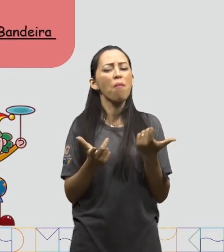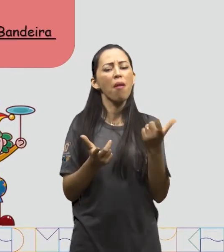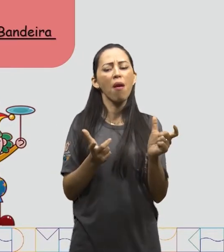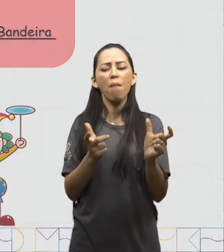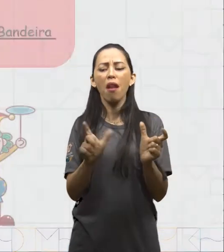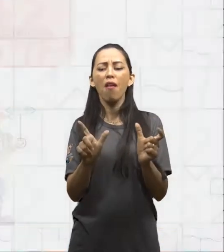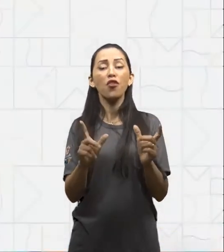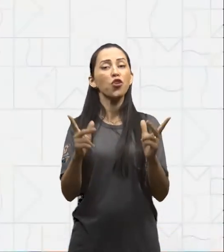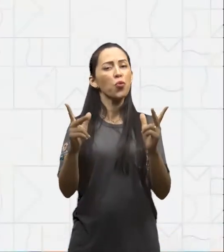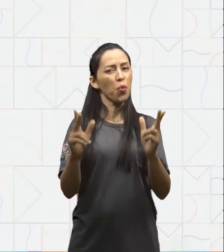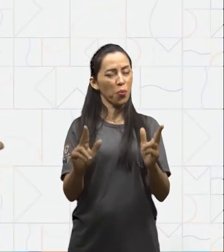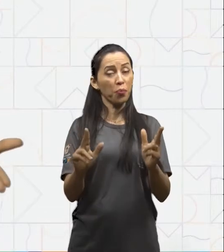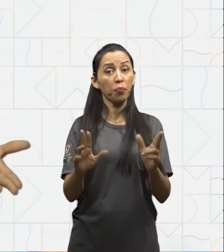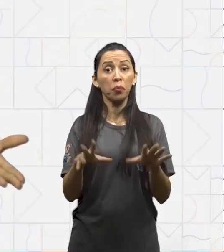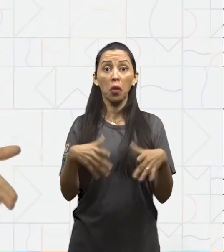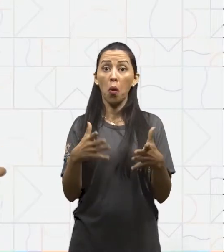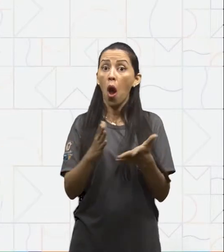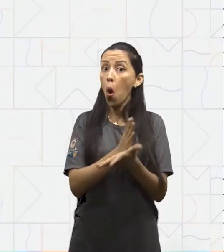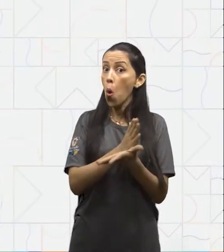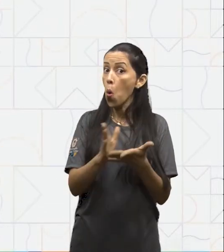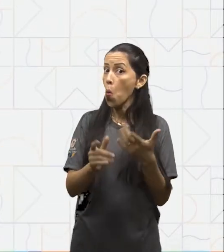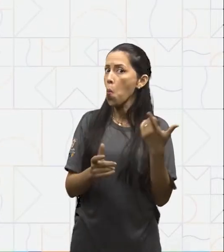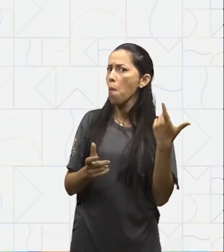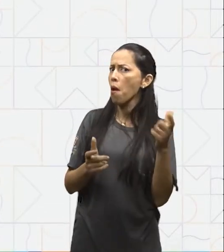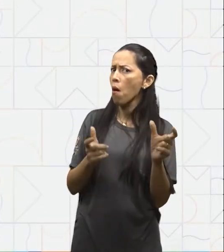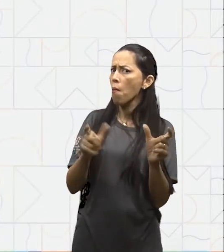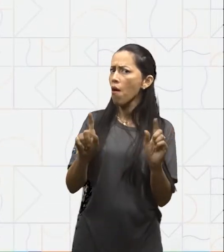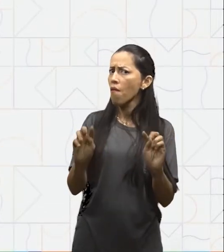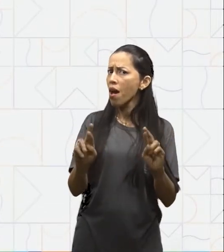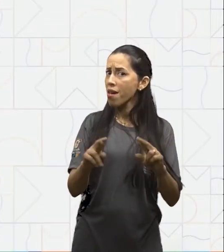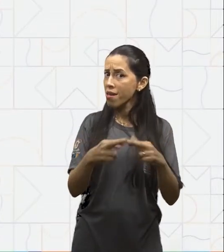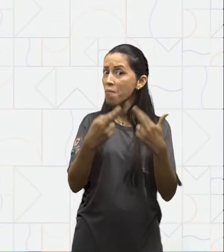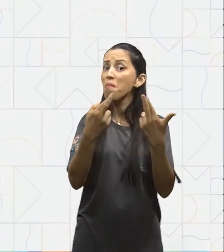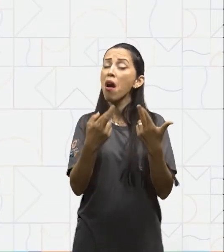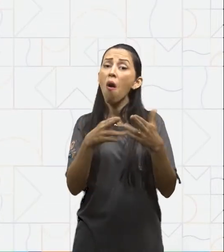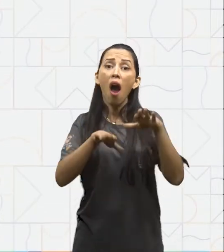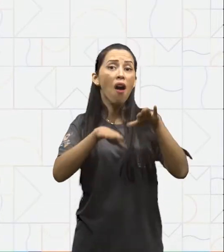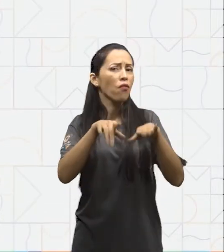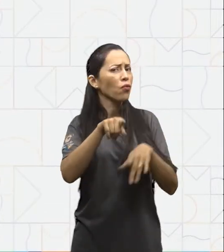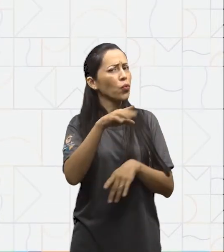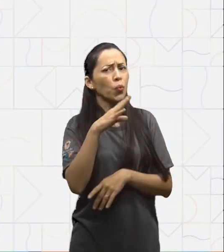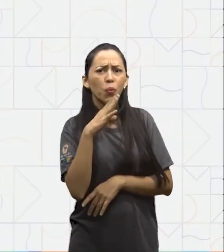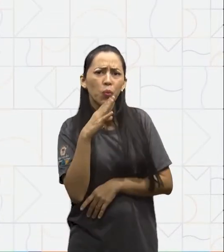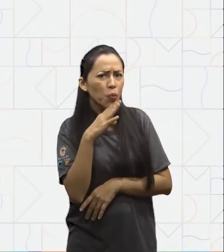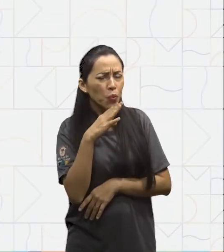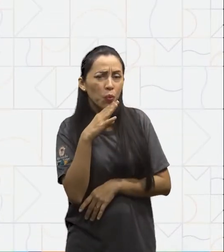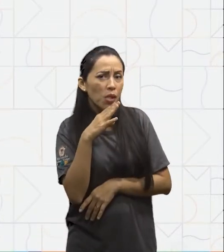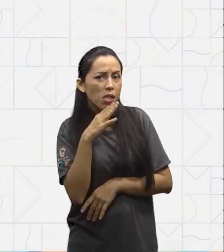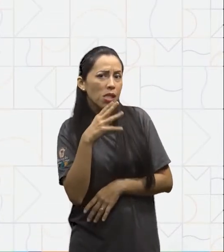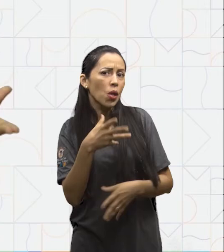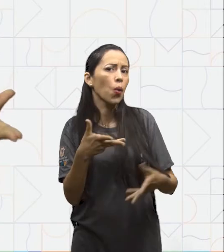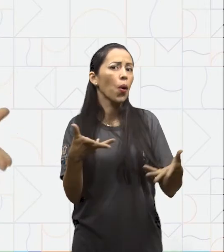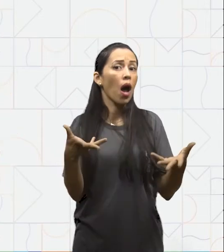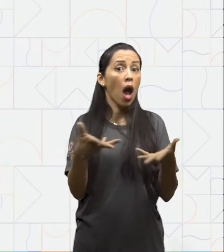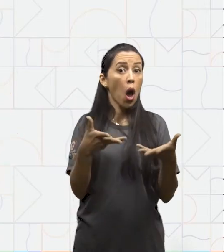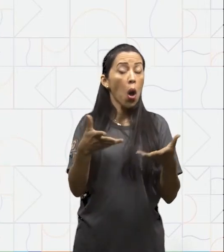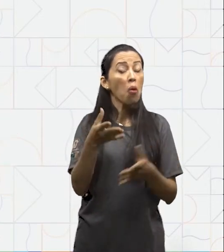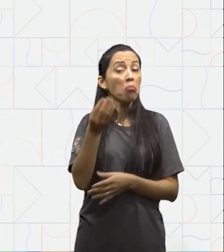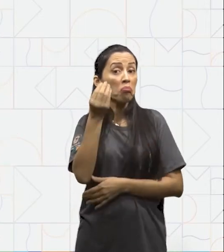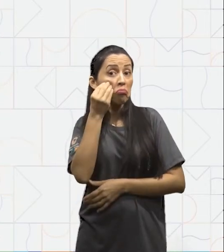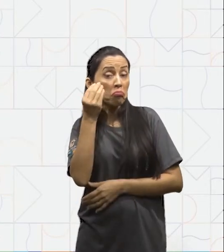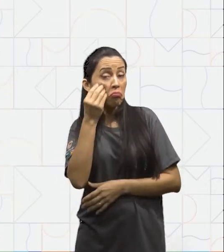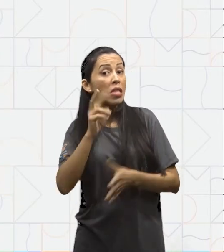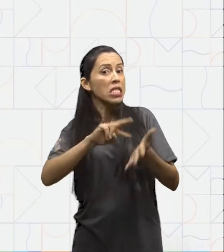palavras iguais. Algumas dessas palavras que rimaram podem ser desconhecidas para você. Verifique